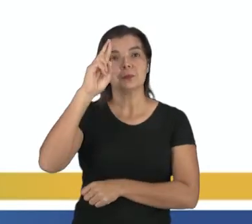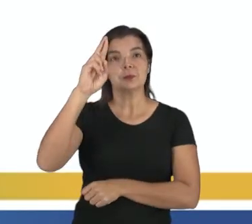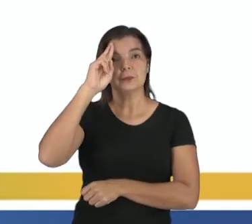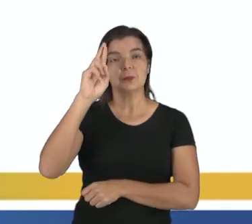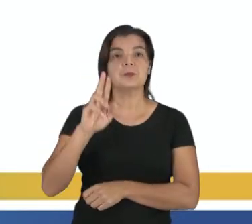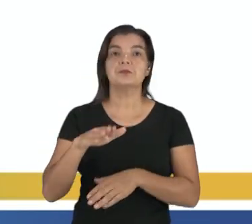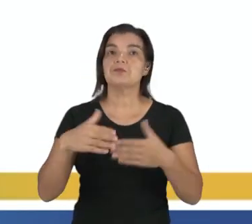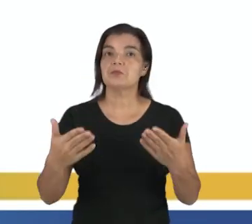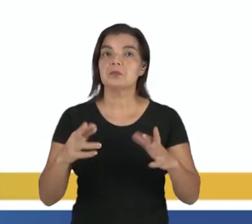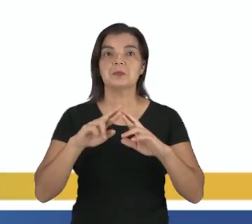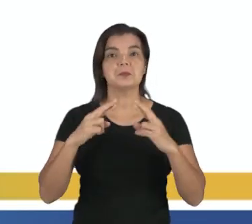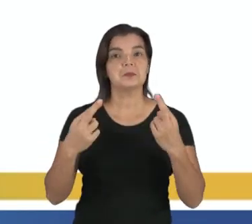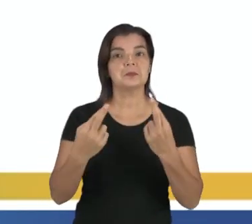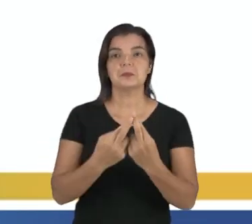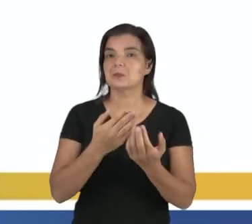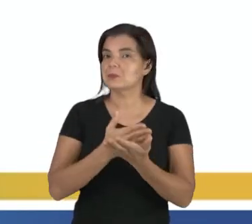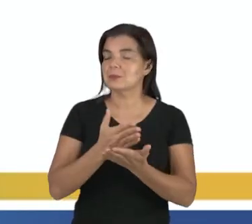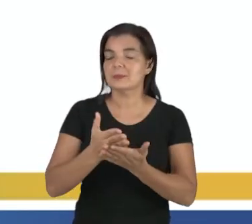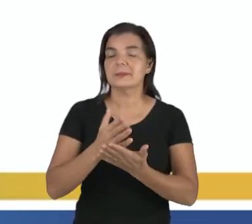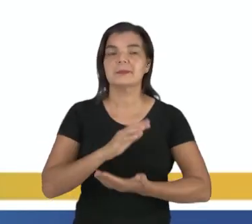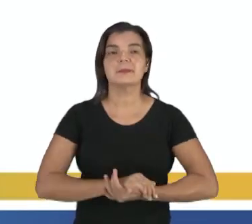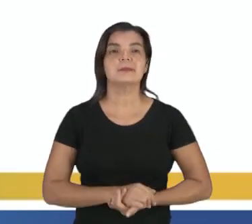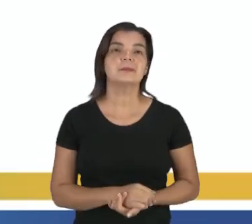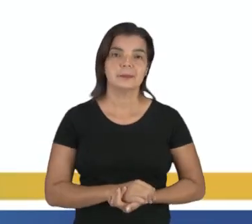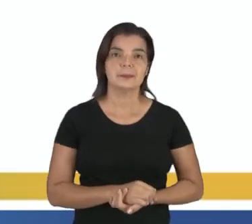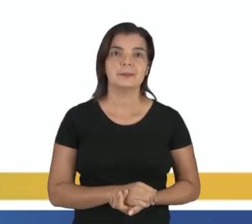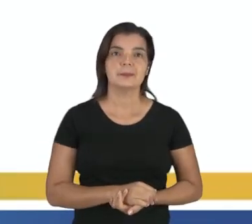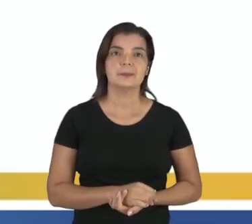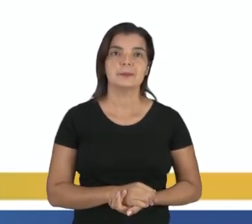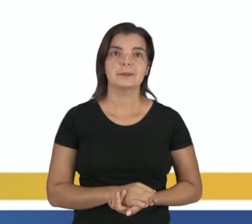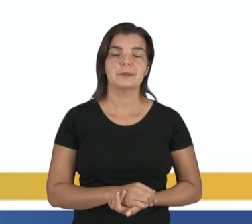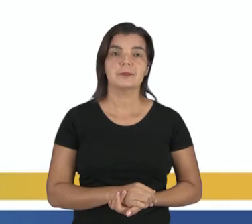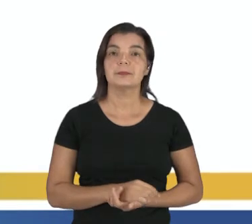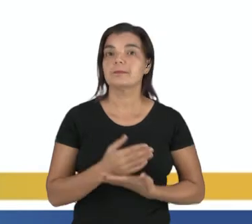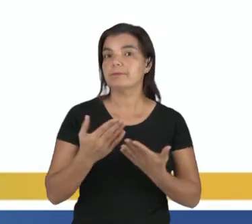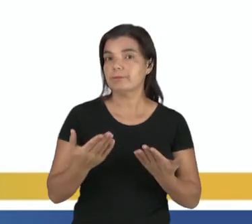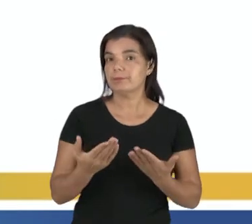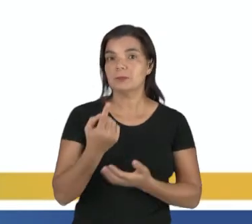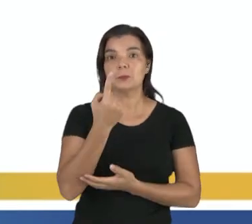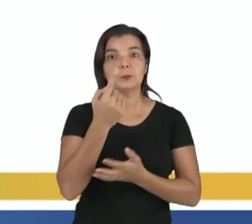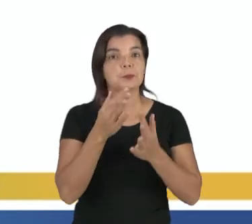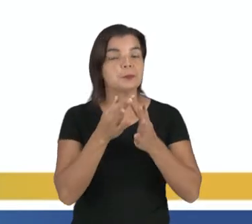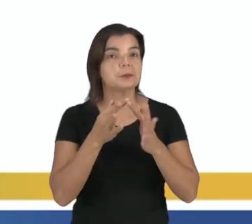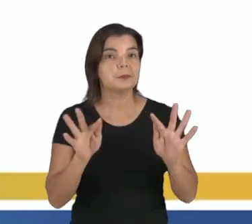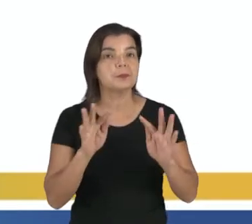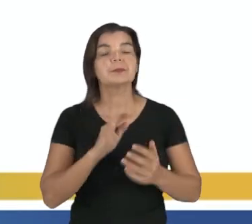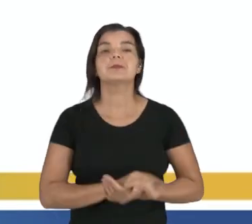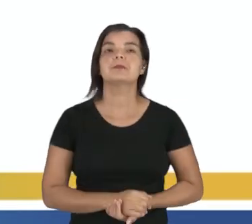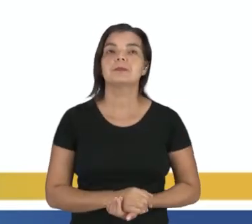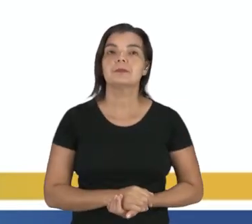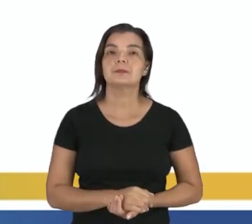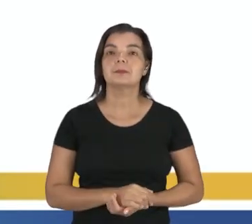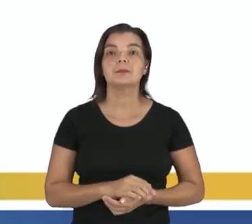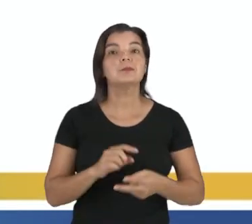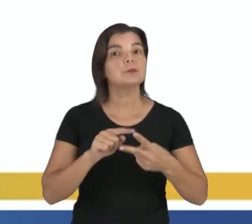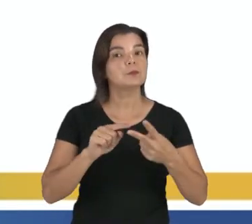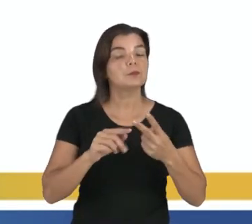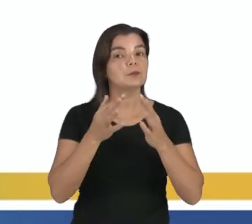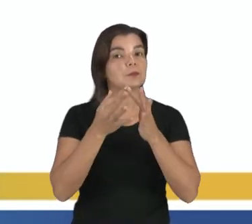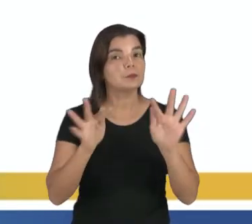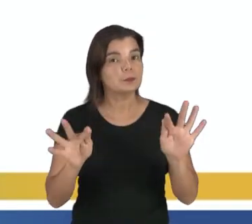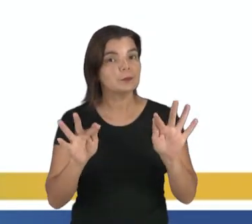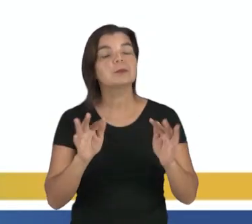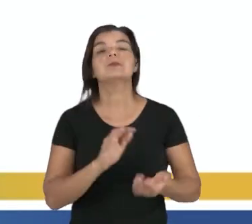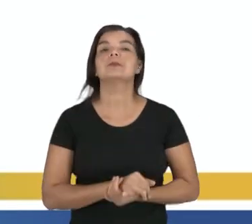chefe, sem o qual a reunião não começaria. Temos apenas uma frase, duas orações, uma